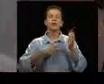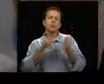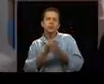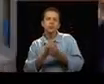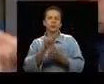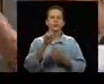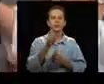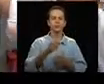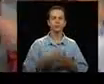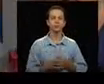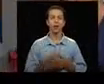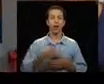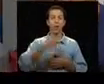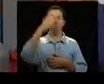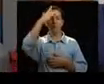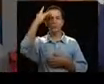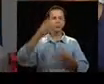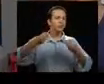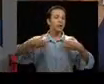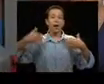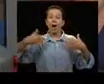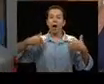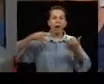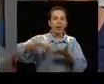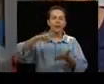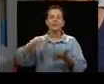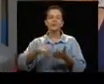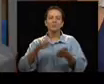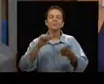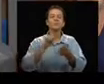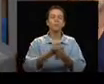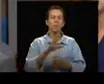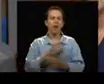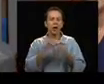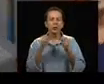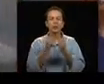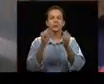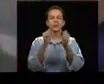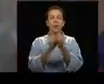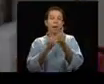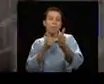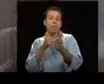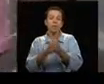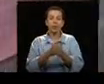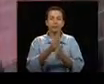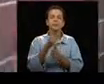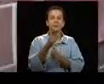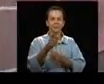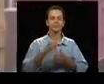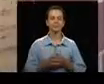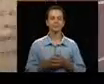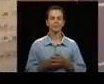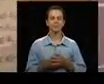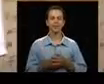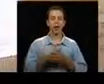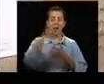Minha poesia, estar com você. Sou uma pessoa muito contente e alegre, gosto de estar